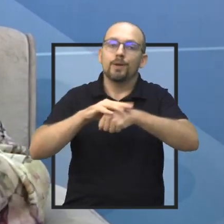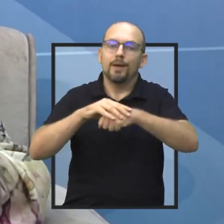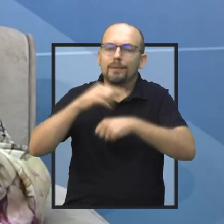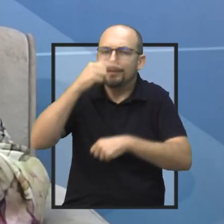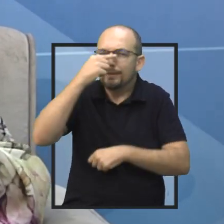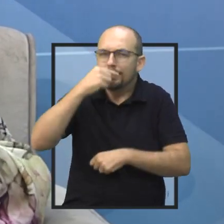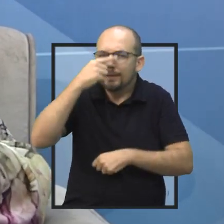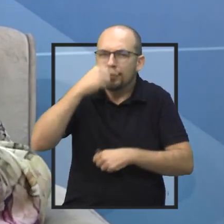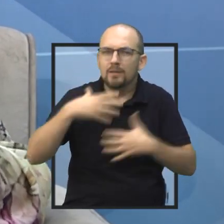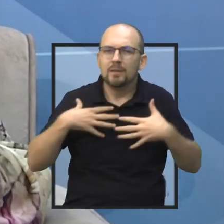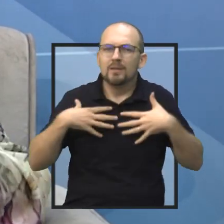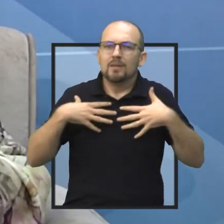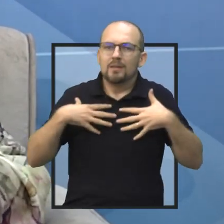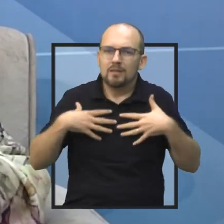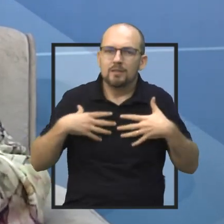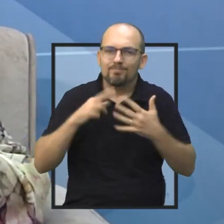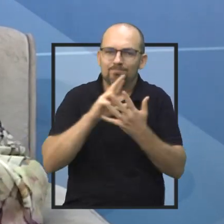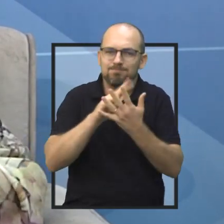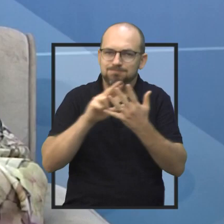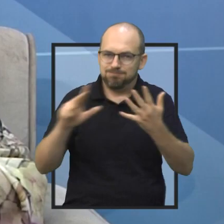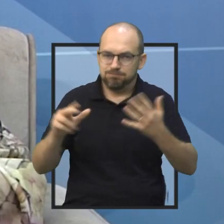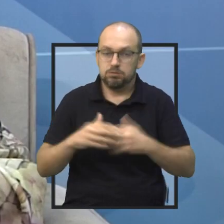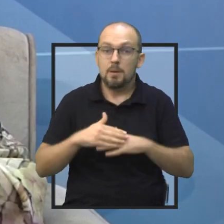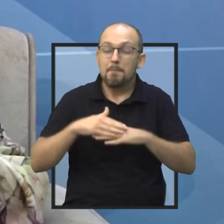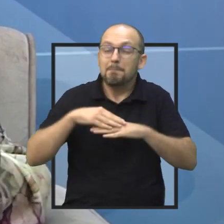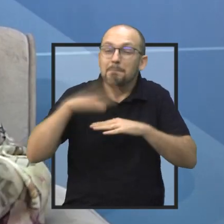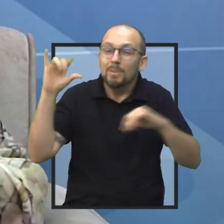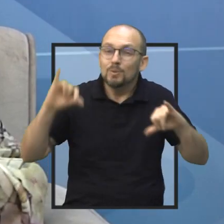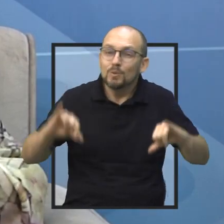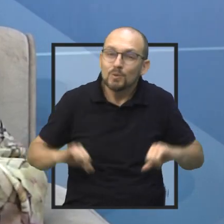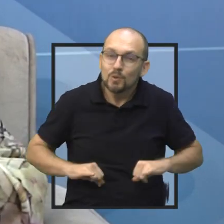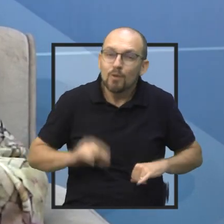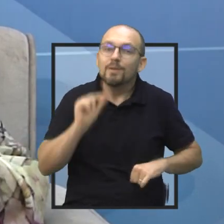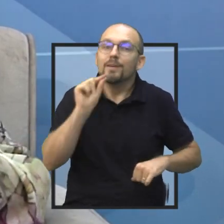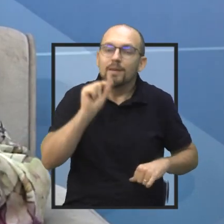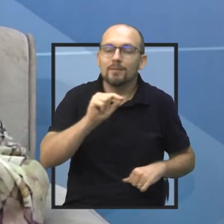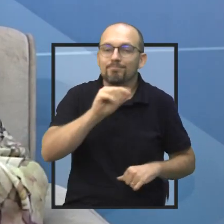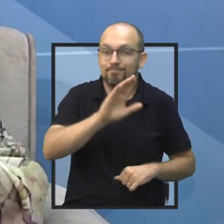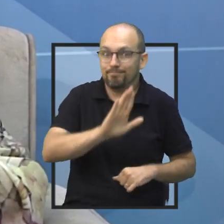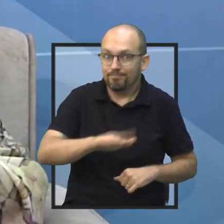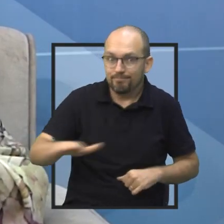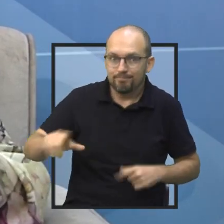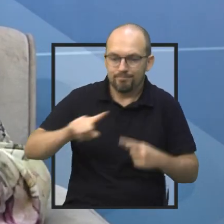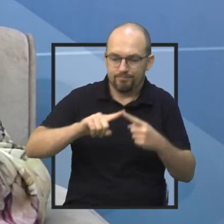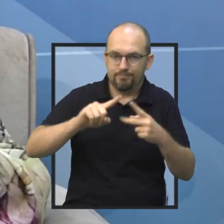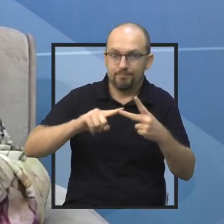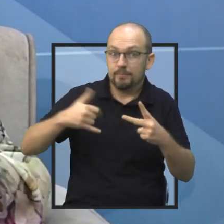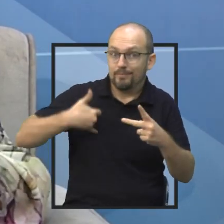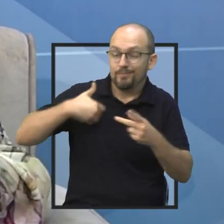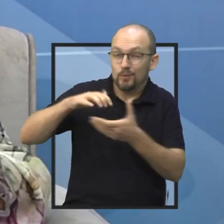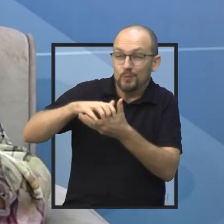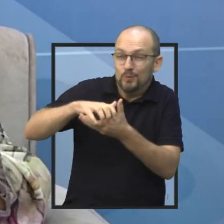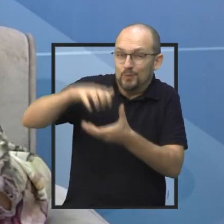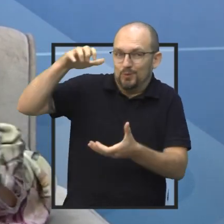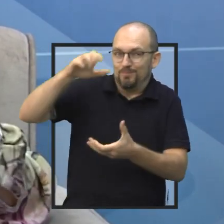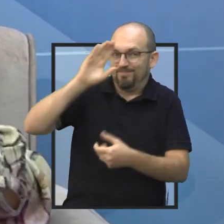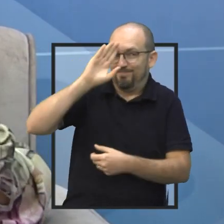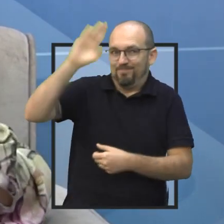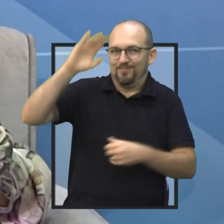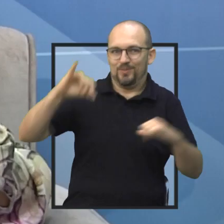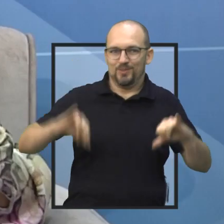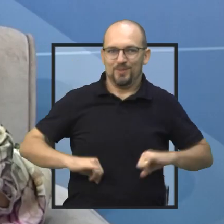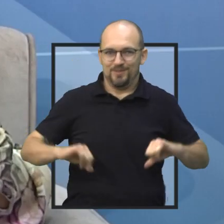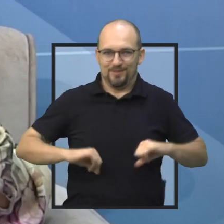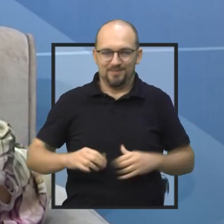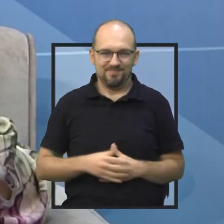respiratórias. Quem mais sofre com isso, geralmente, são as crianças e os idosos. Bastou a